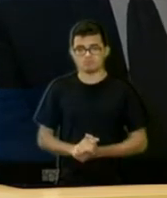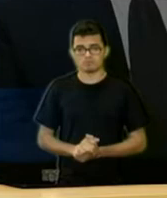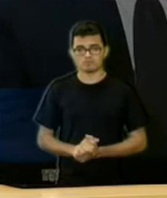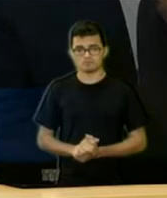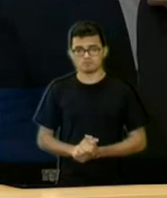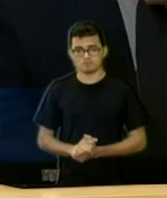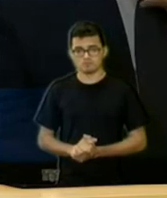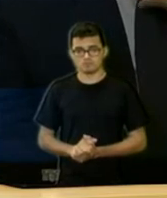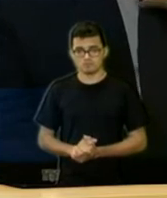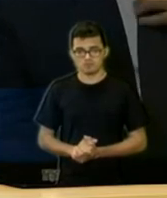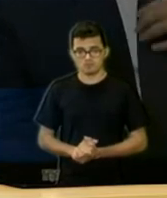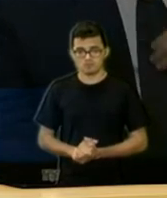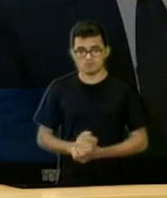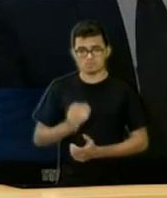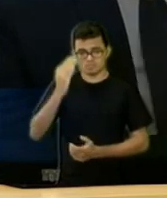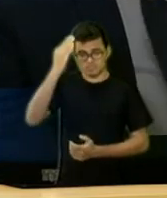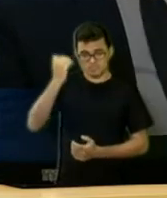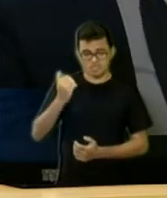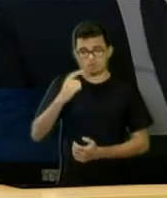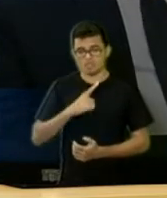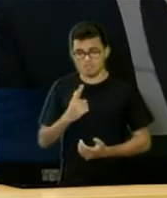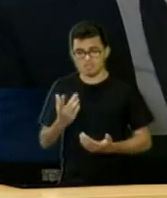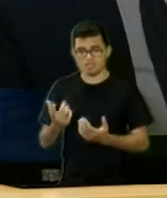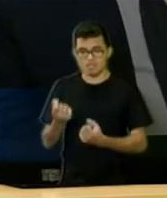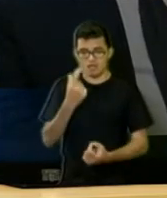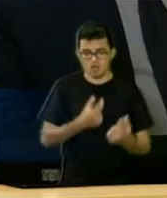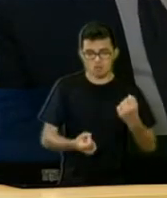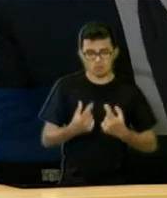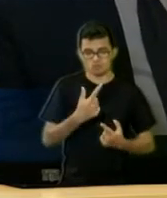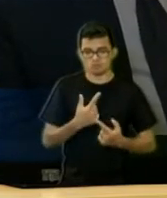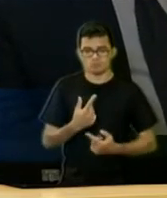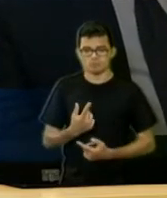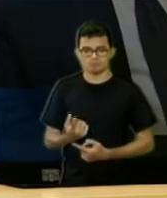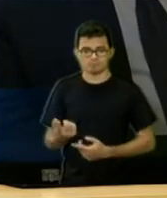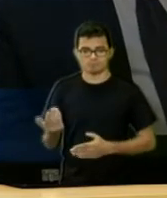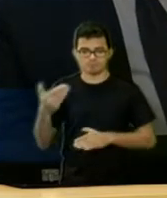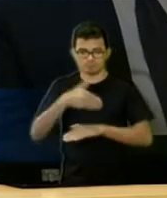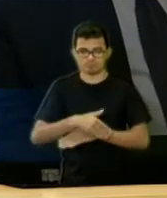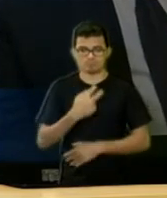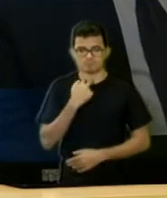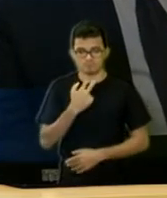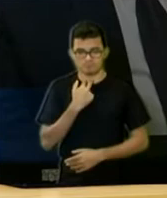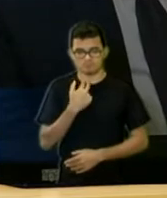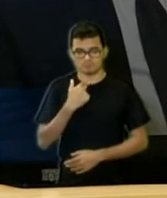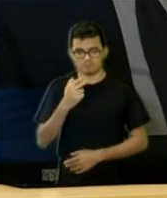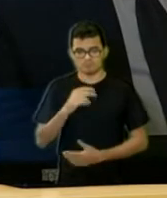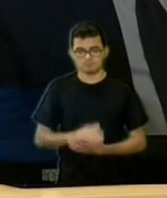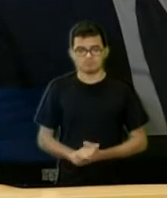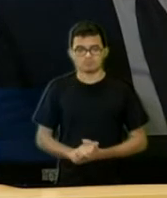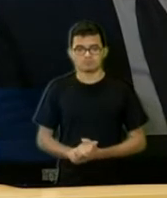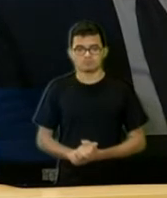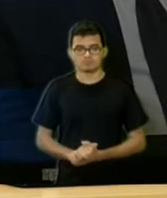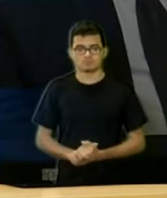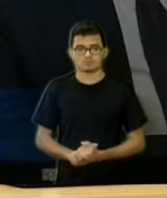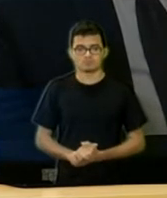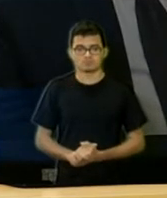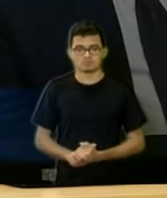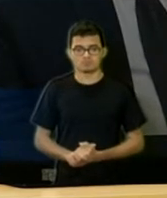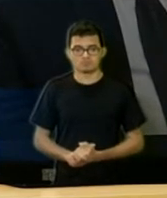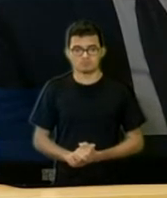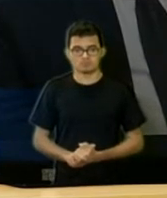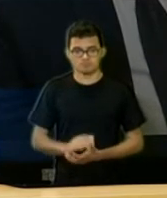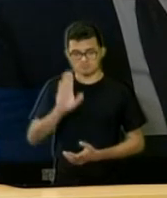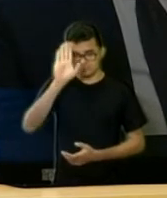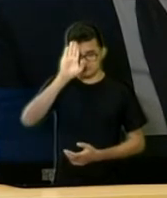Muitos que a gente conhece não puderam estar presentes aqui. Os amigos principais, né? Principalmente da